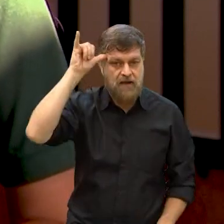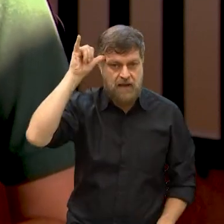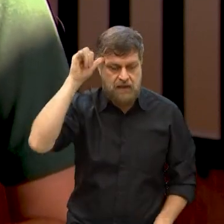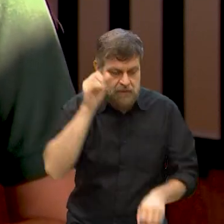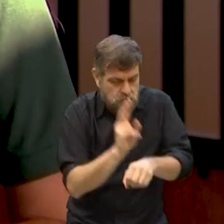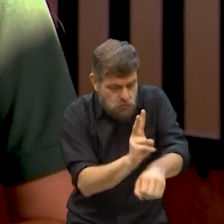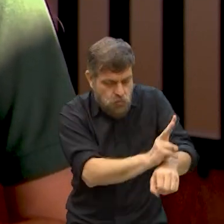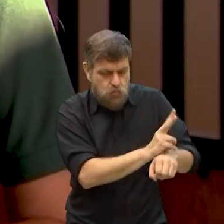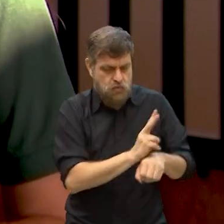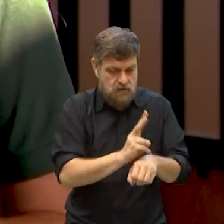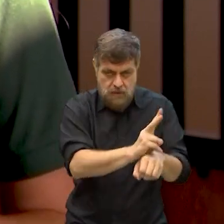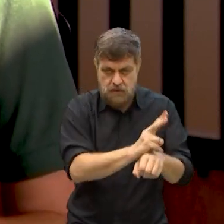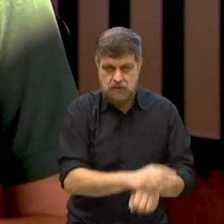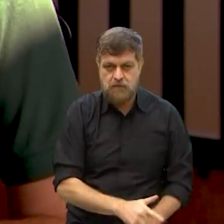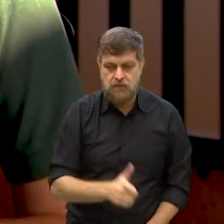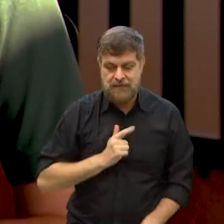gado.